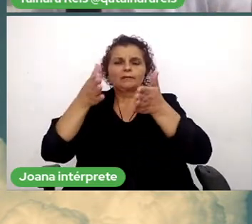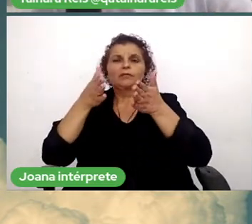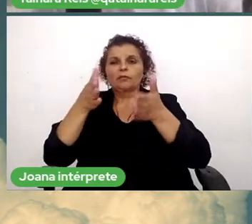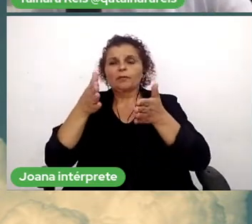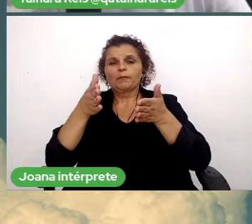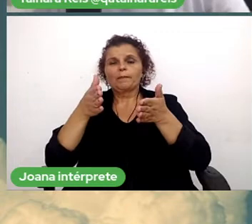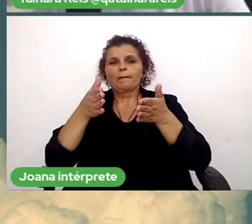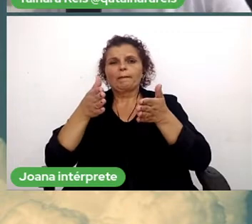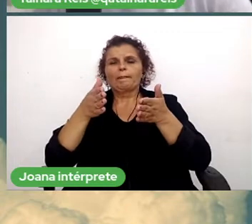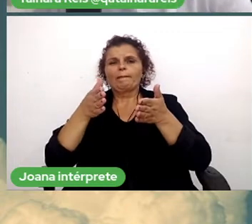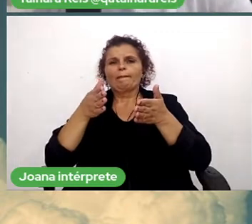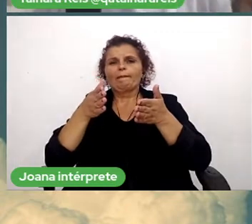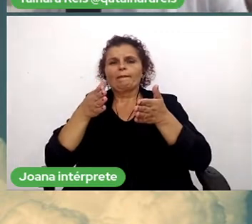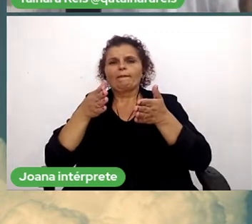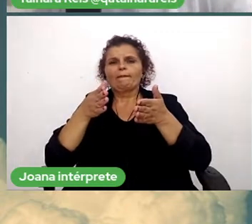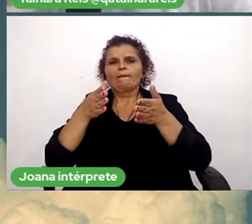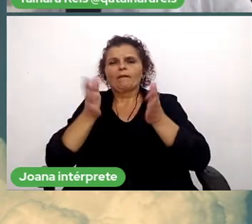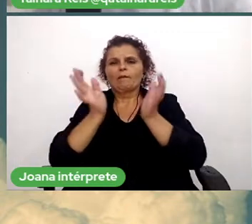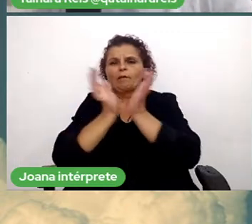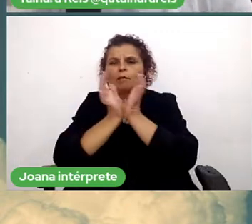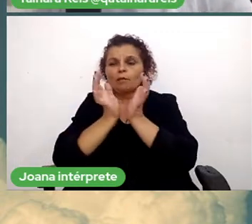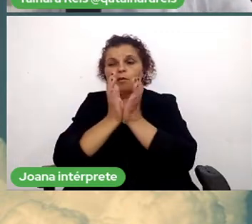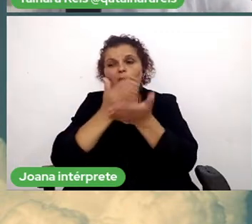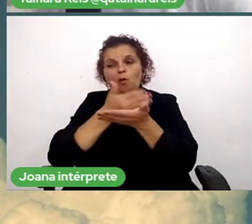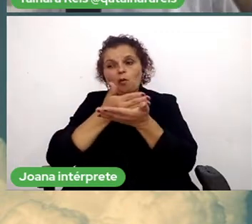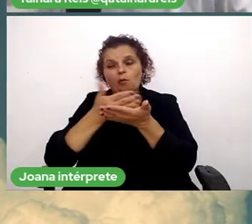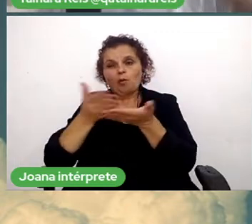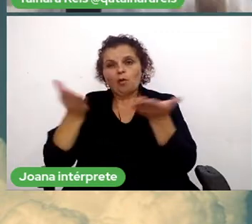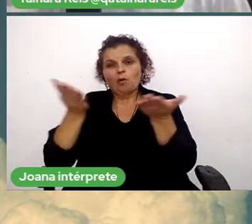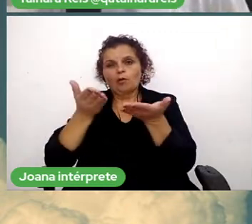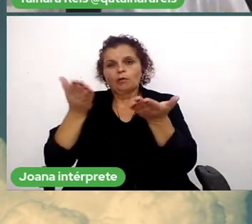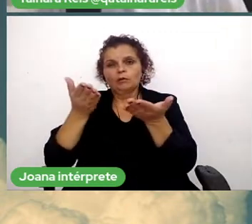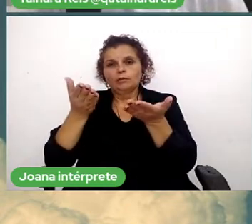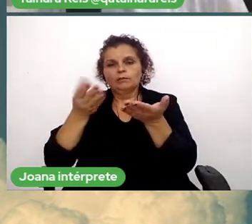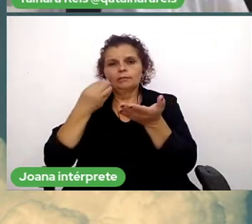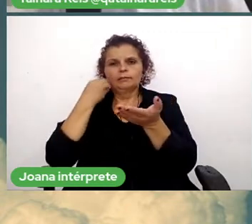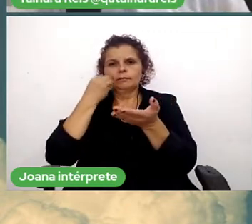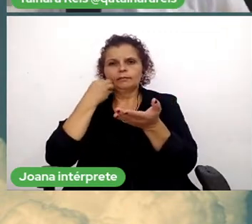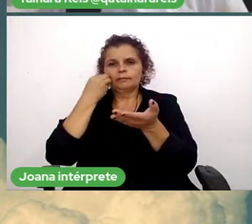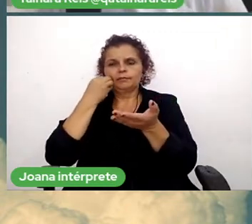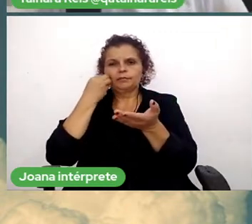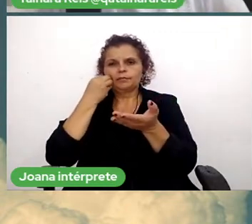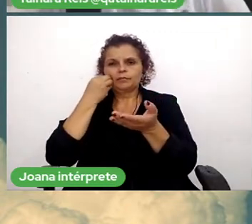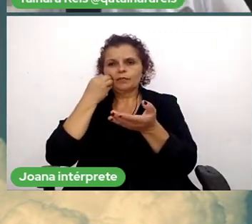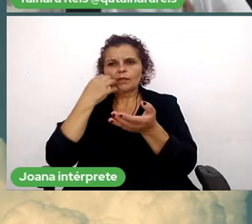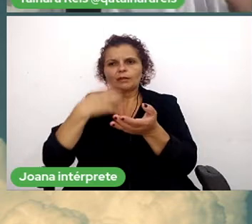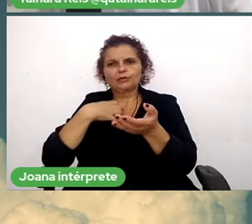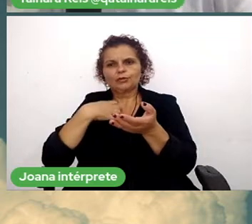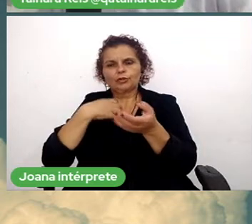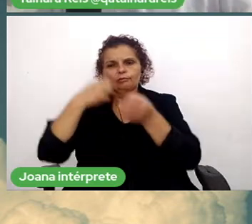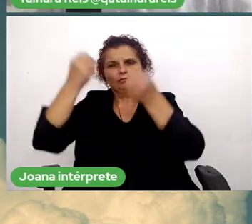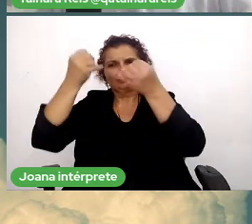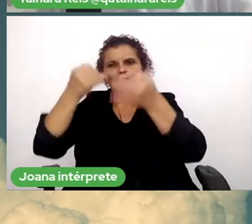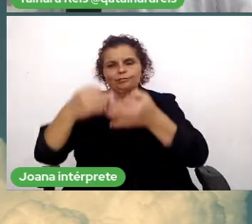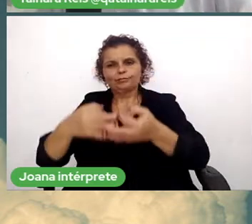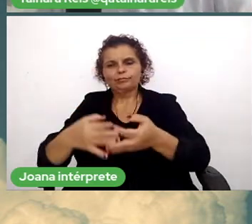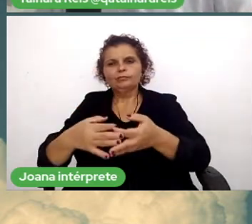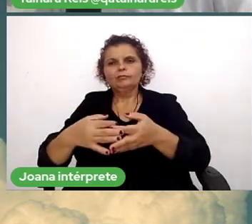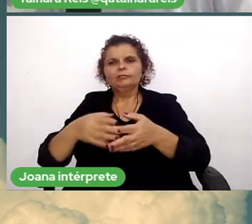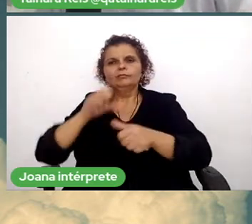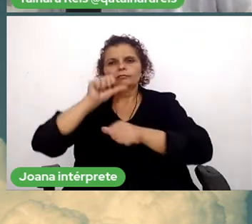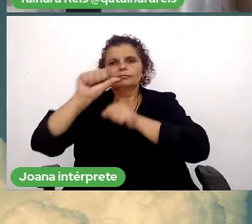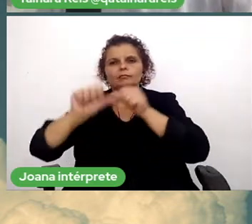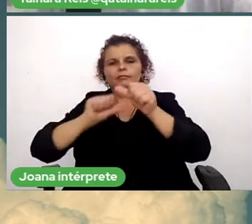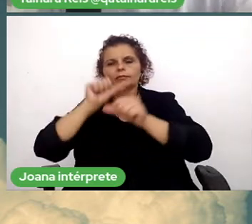se você chega para o teu time e fala, olha, a partir de hoje, a gente vai experimentar essa abordagem aqui. O que vai mudar, né?